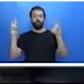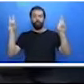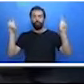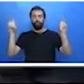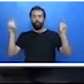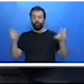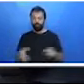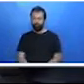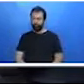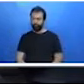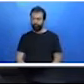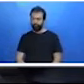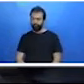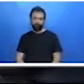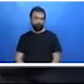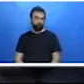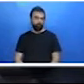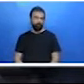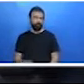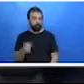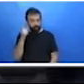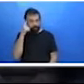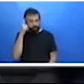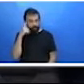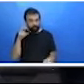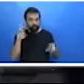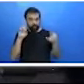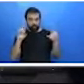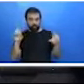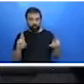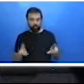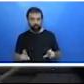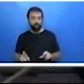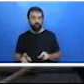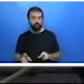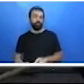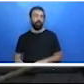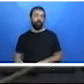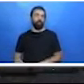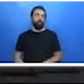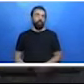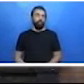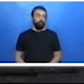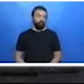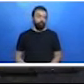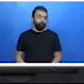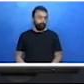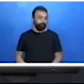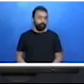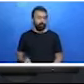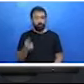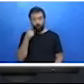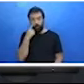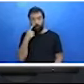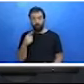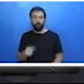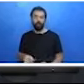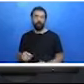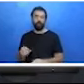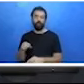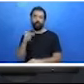Por favor, pensem nas rimas, pensem nas palavras, que jogo de palavras vocês fariam. Olha a flor de um